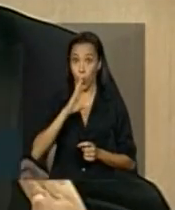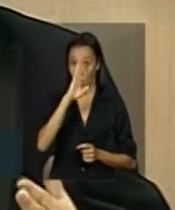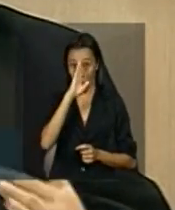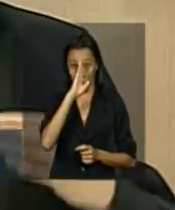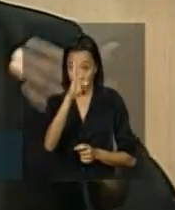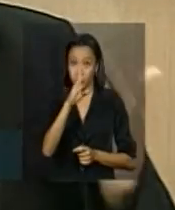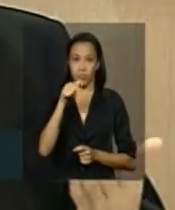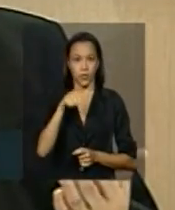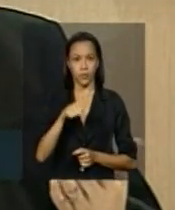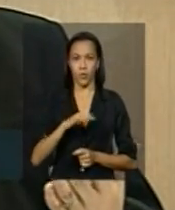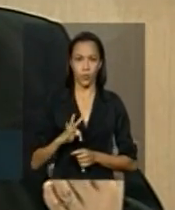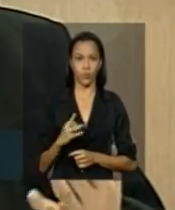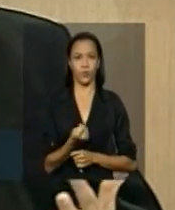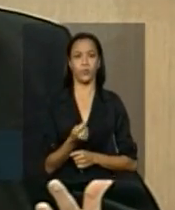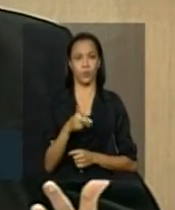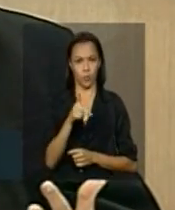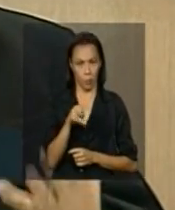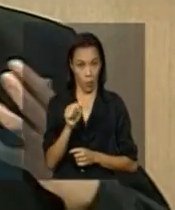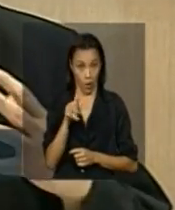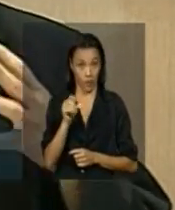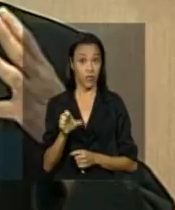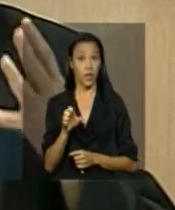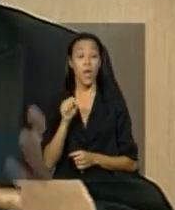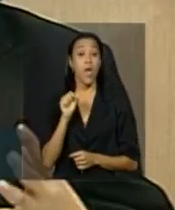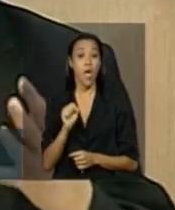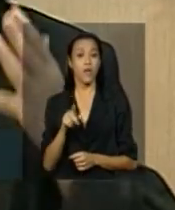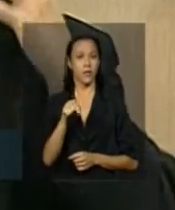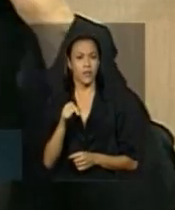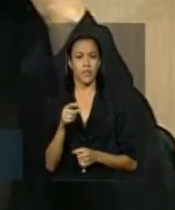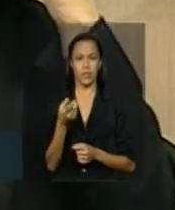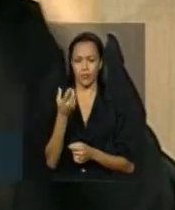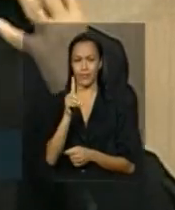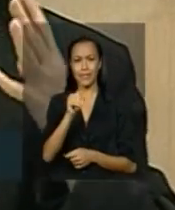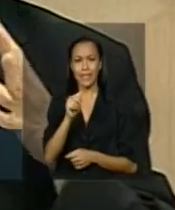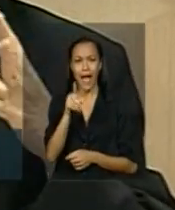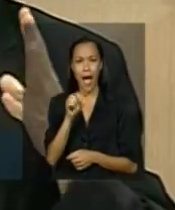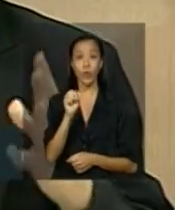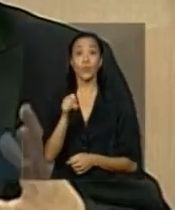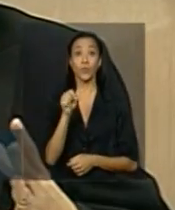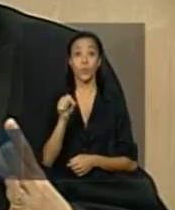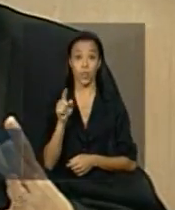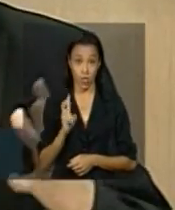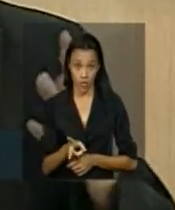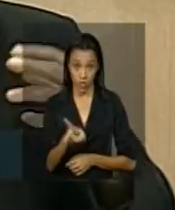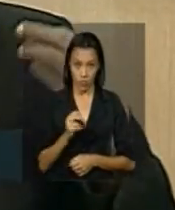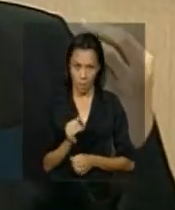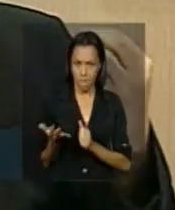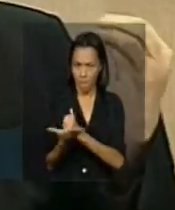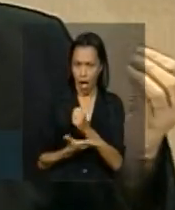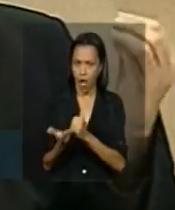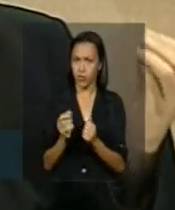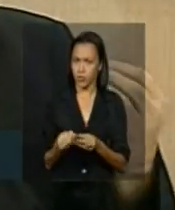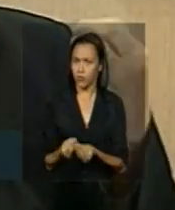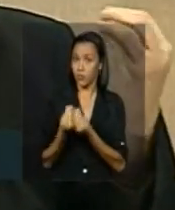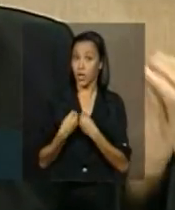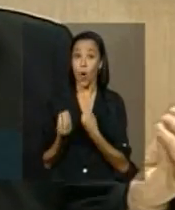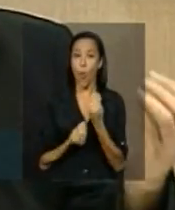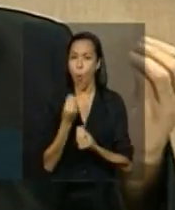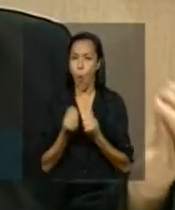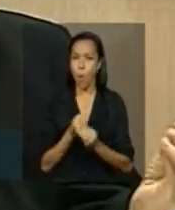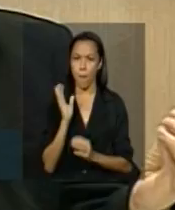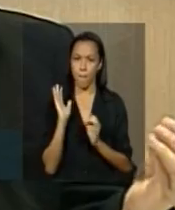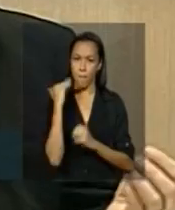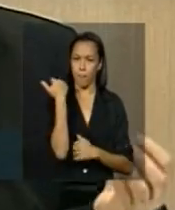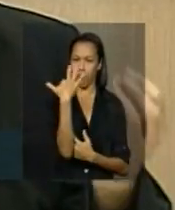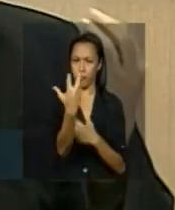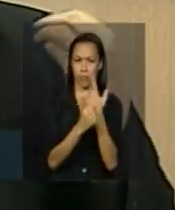indicador do prodes tá o prodes é aquele dado é o o dado consolidado que nos dá a taxa de desmatamento anual